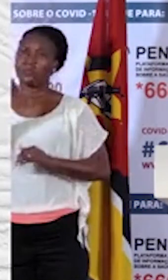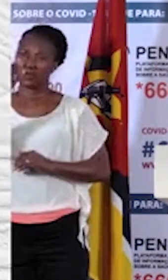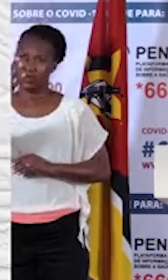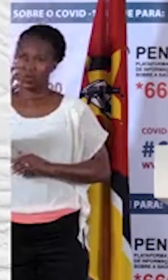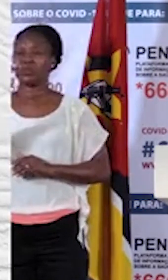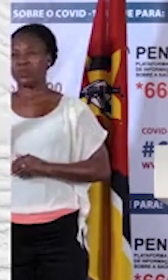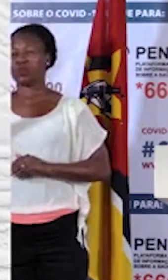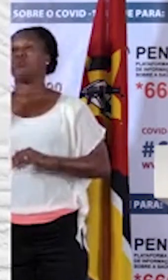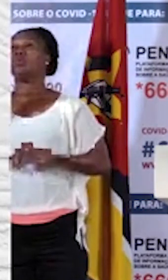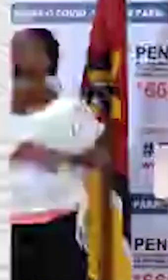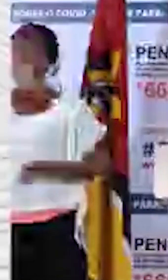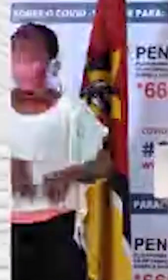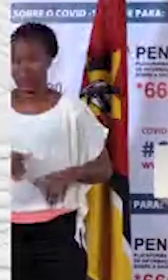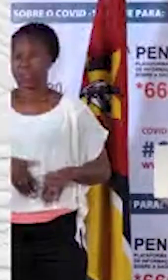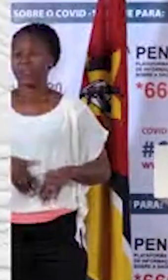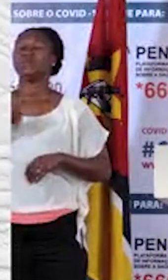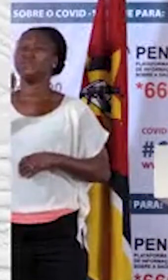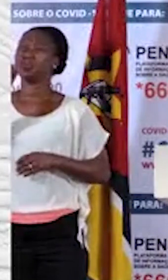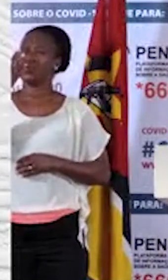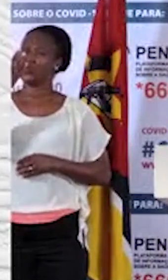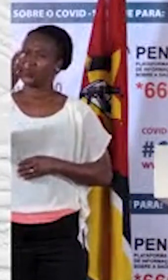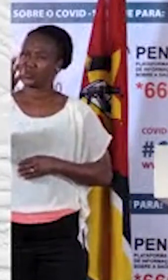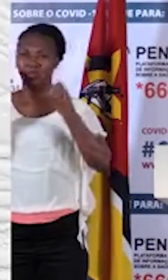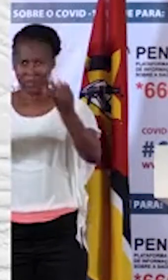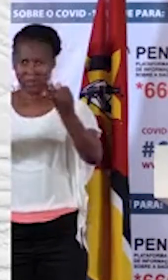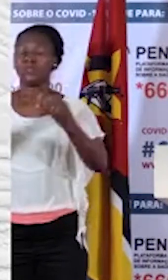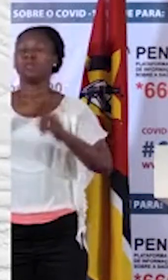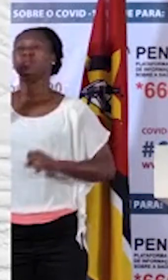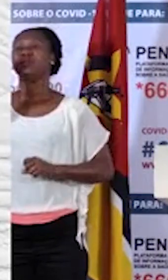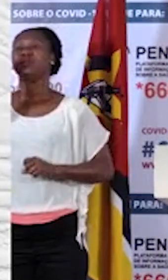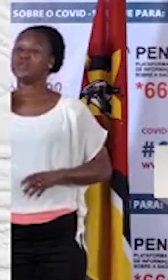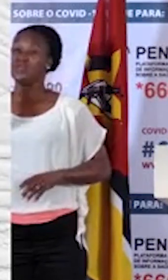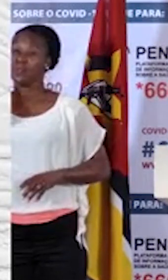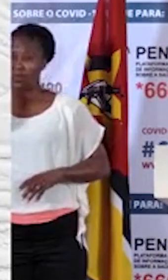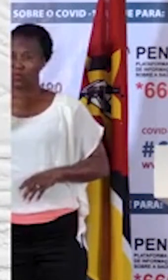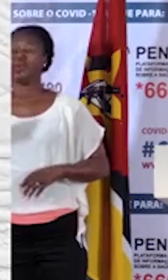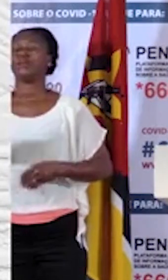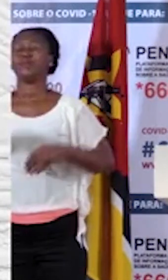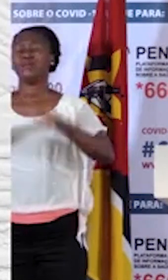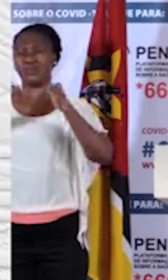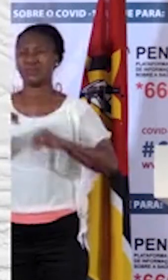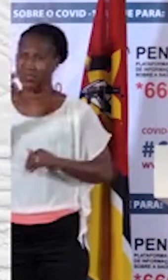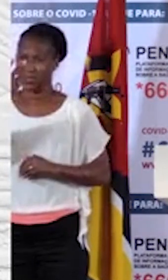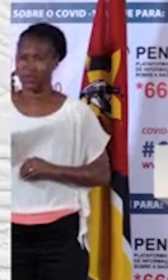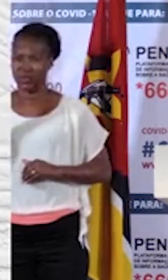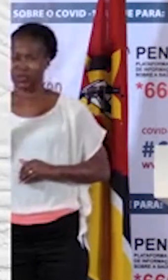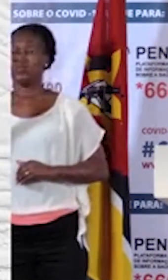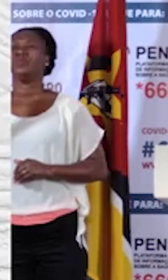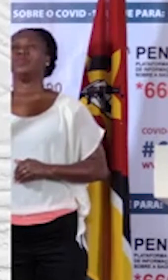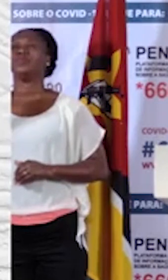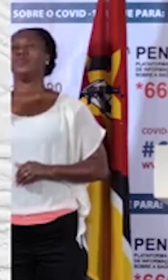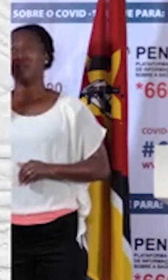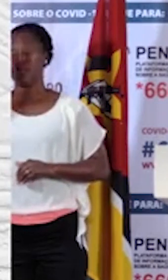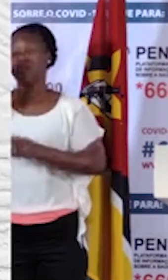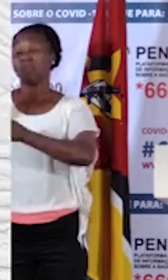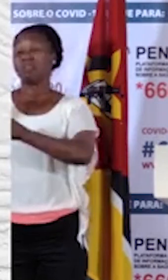de Tete, 47 são da província de Sofala, 21 são da província de